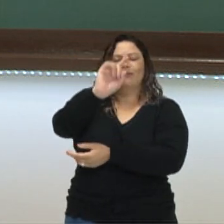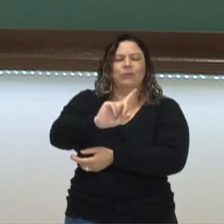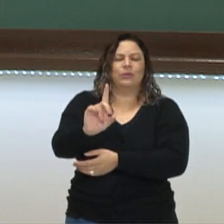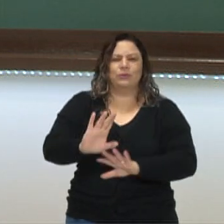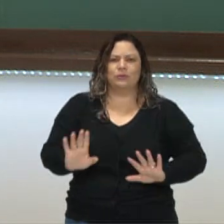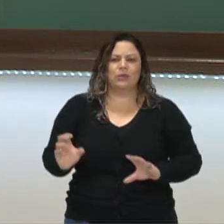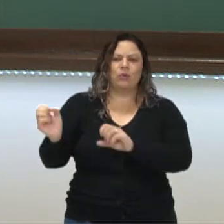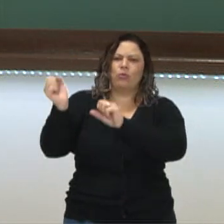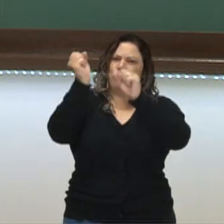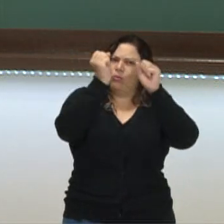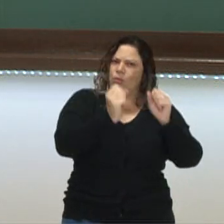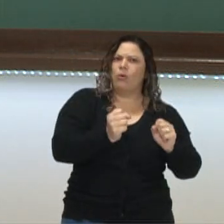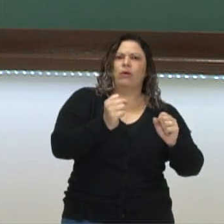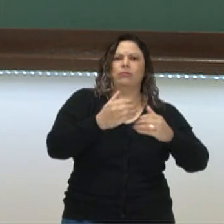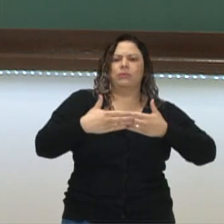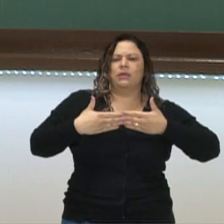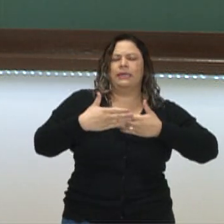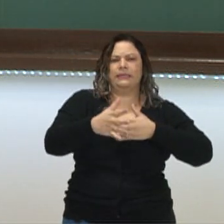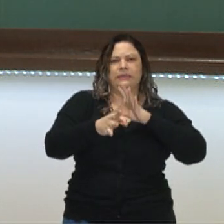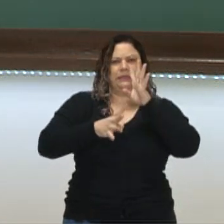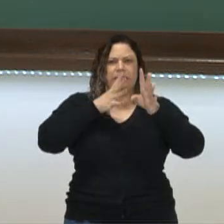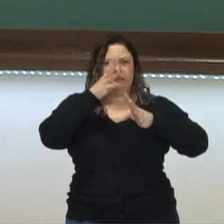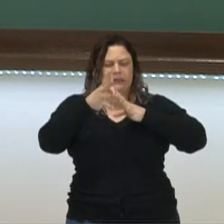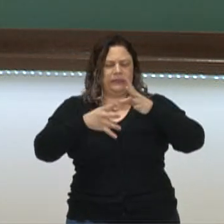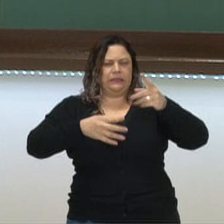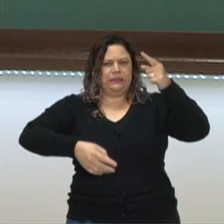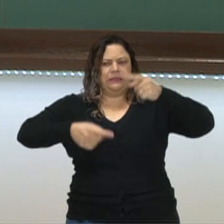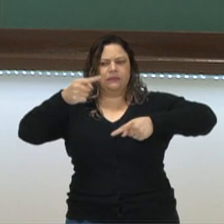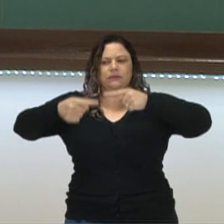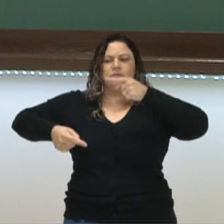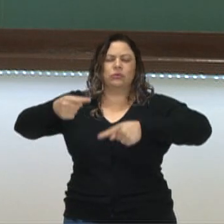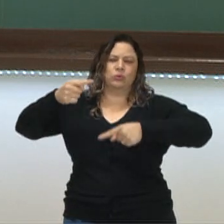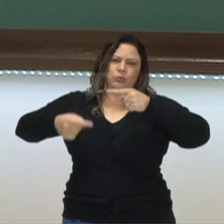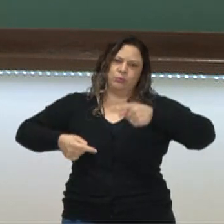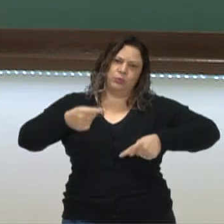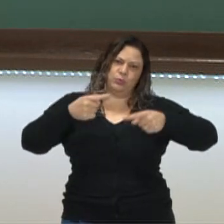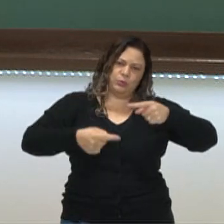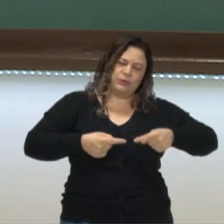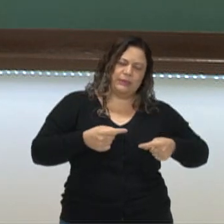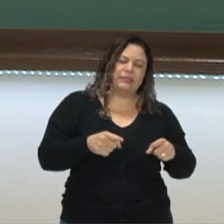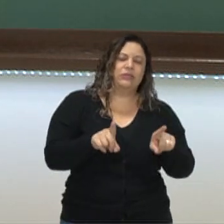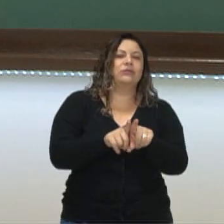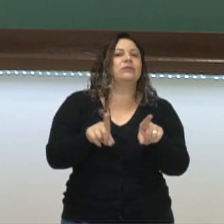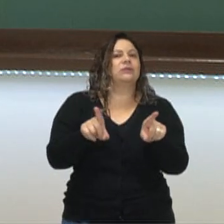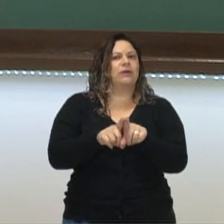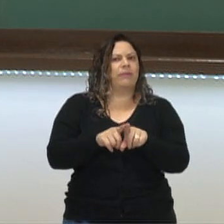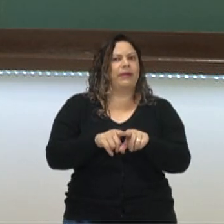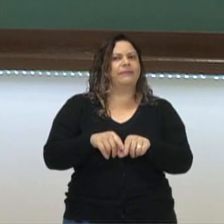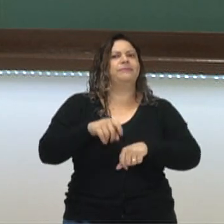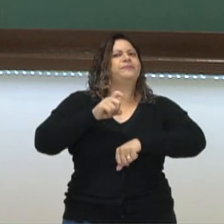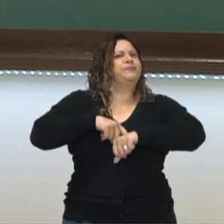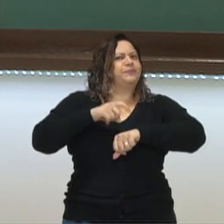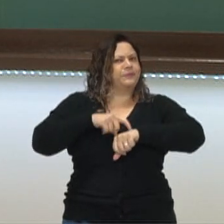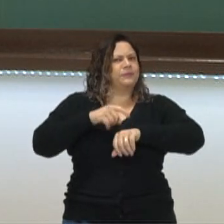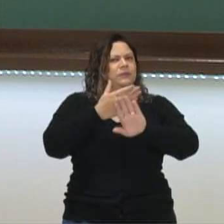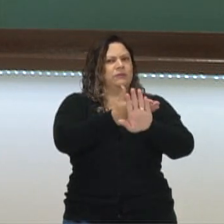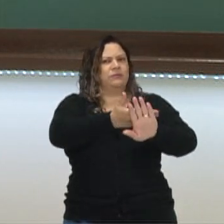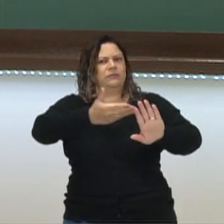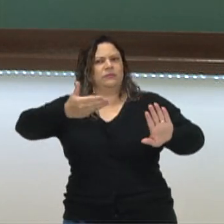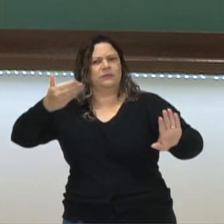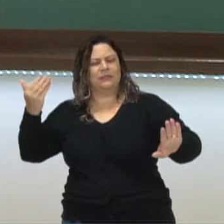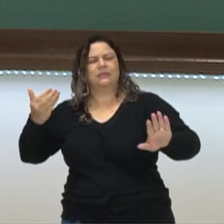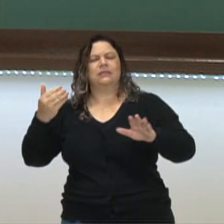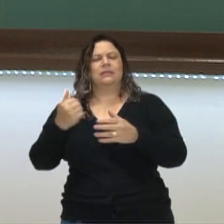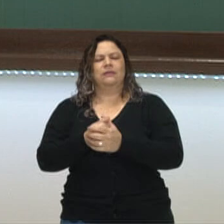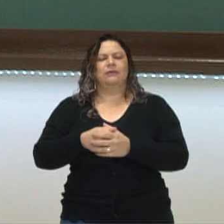ela passa a interferir em questões políticas, em muitos momentos até se afastando do